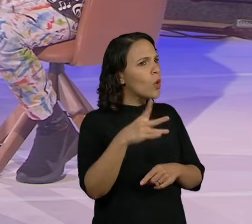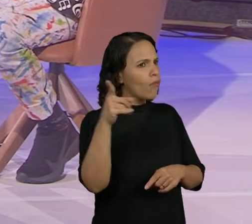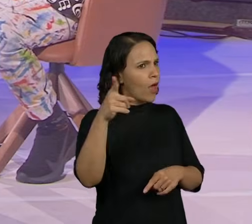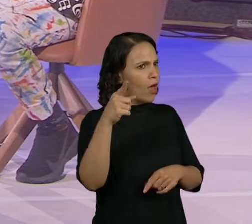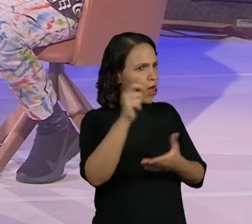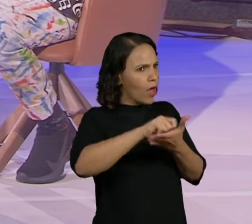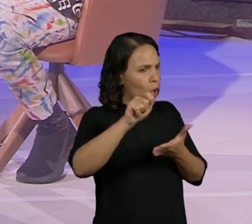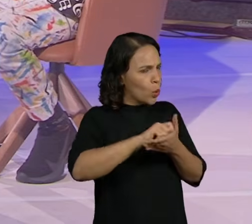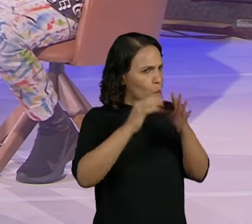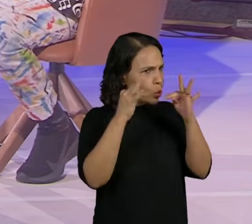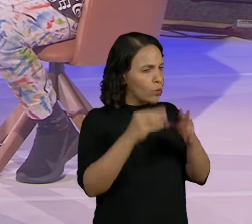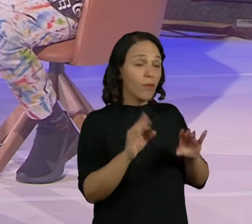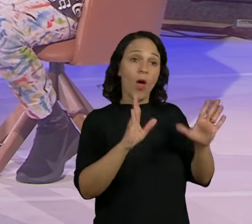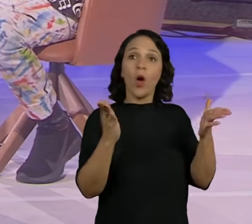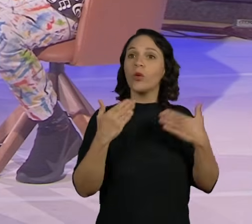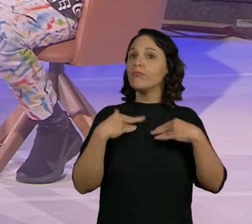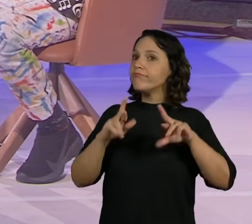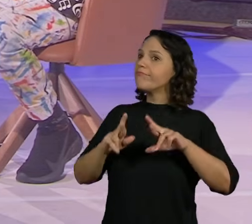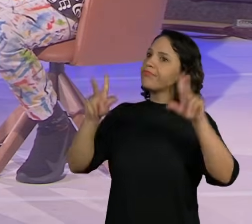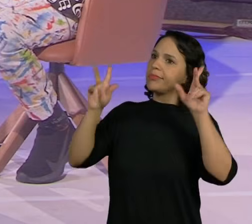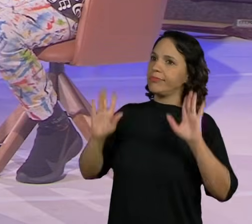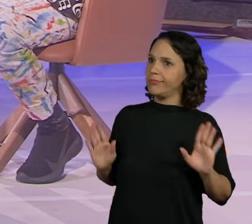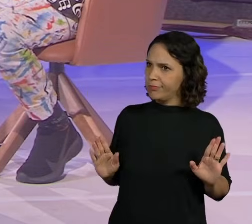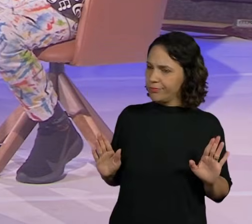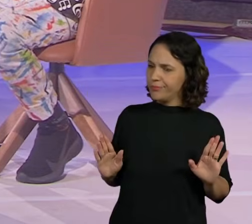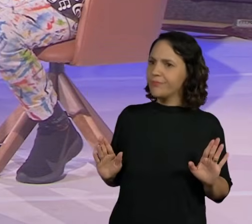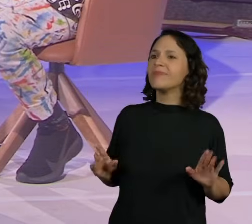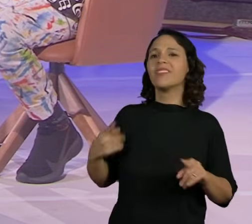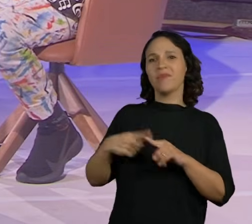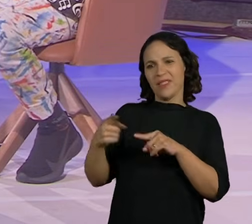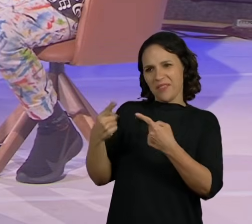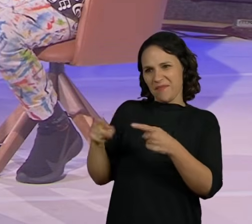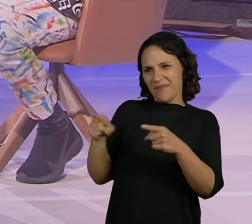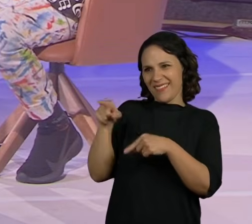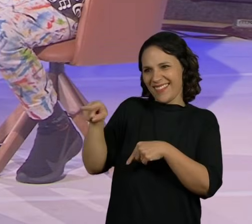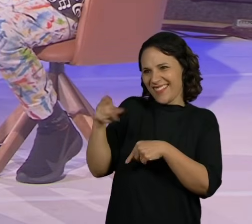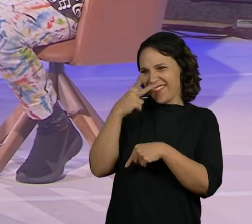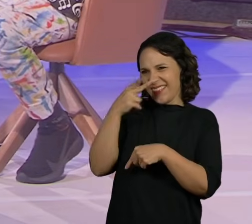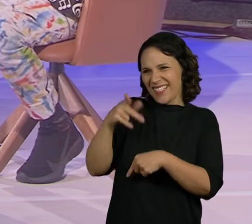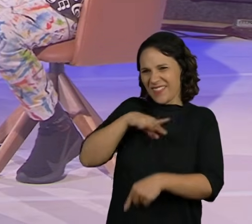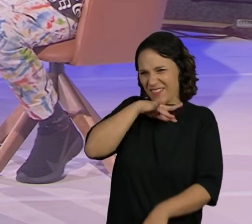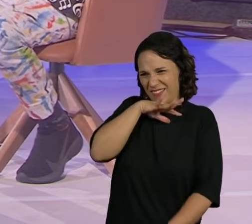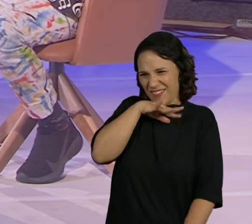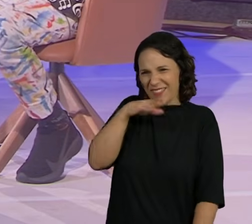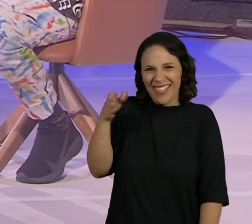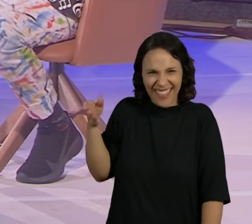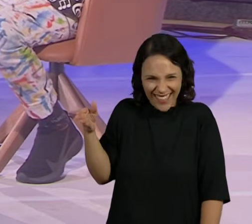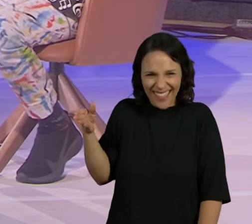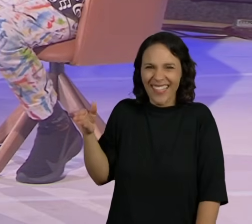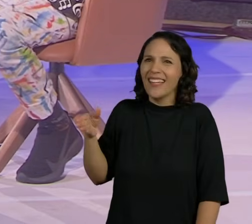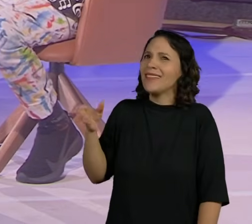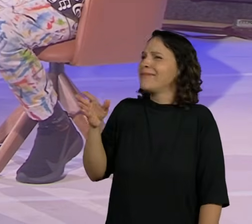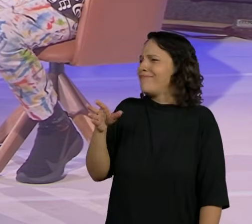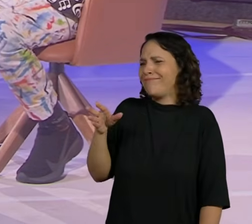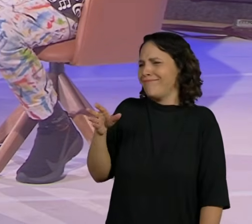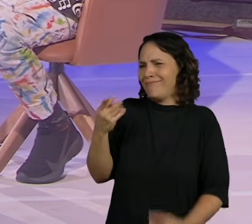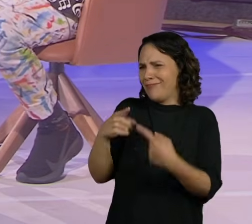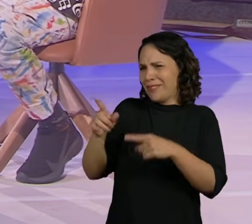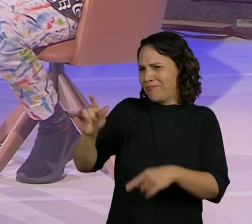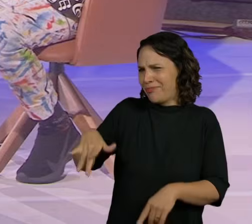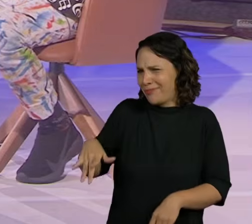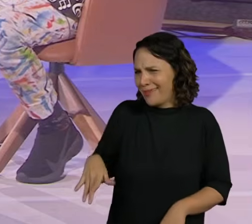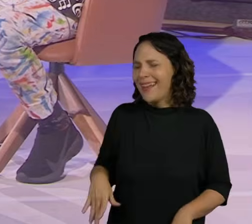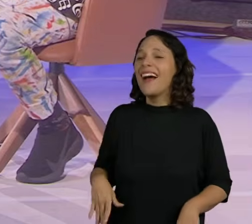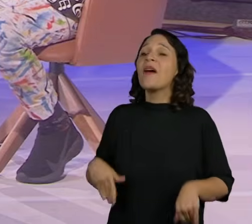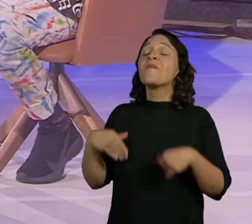Não, eu fiz uma coisa diferente. Porque fazia esse tipo de música muito ruim mesmo. Música mesmo.